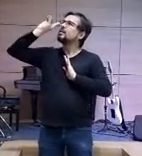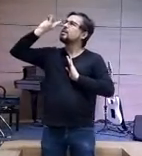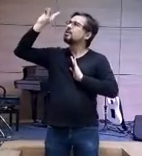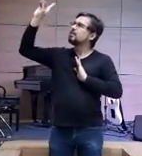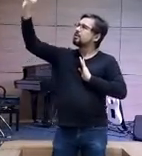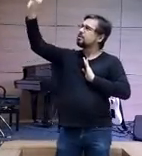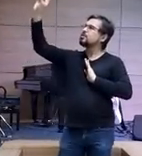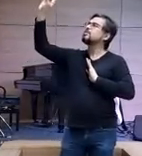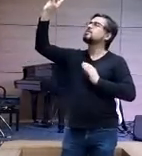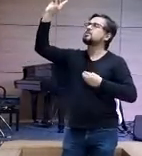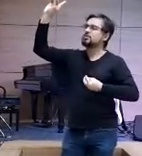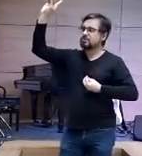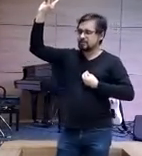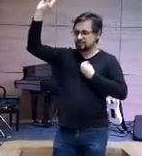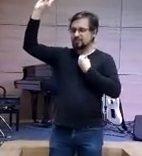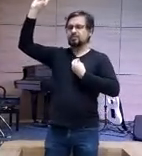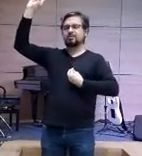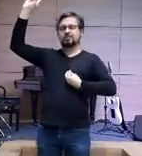saissac